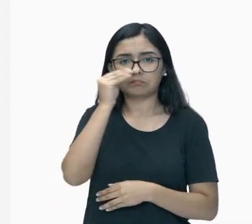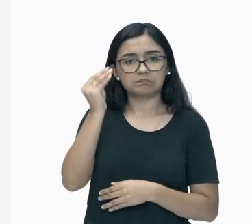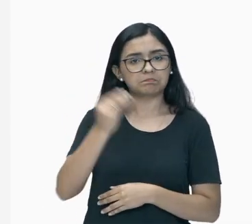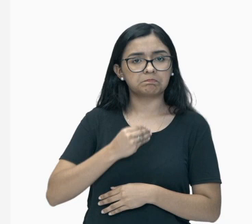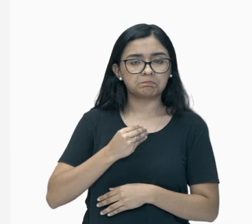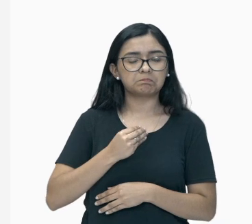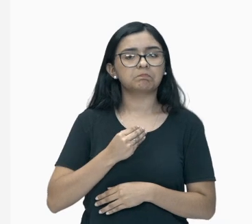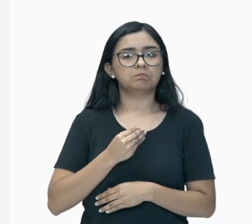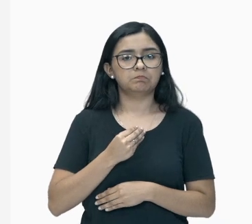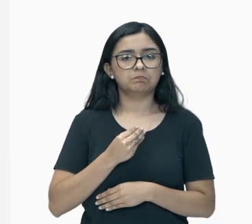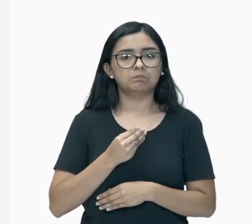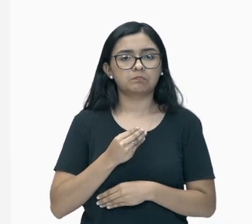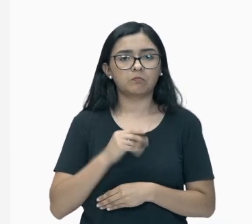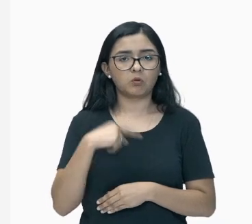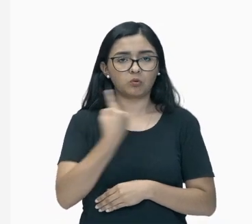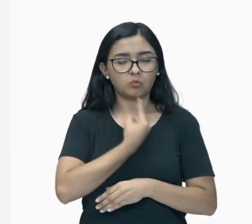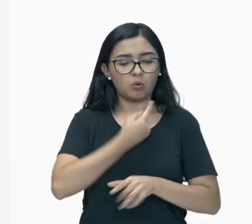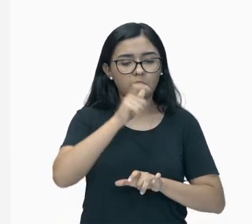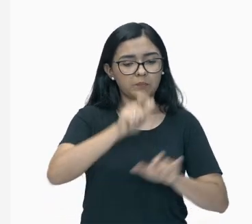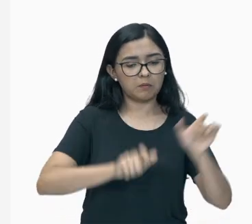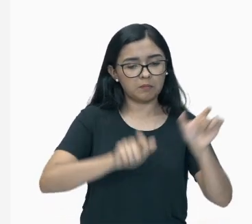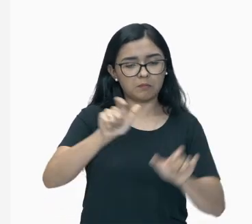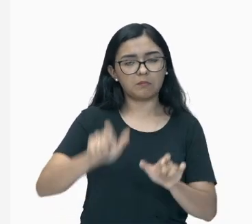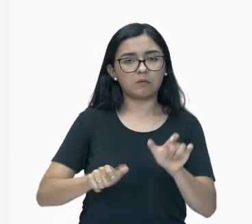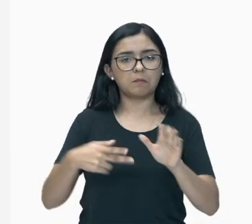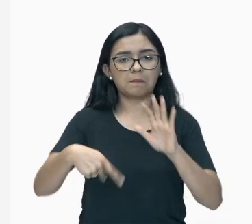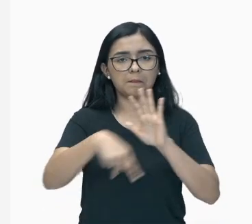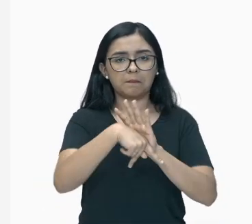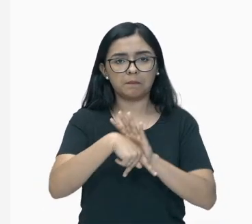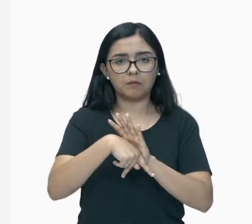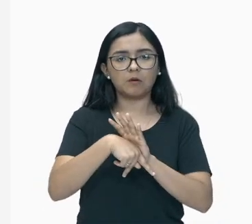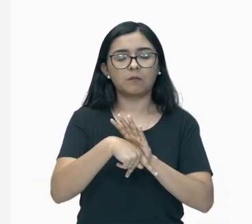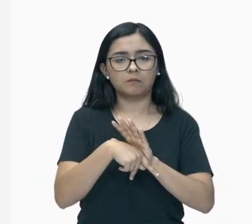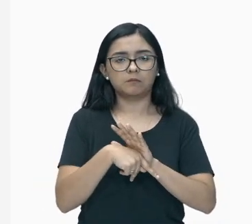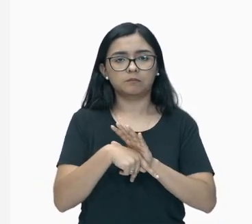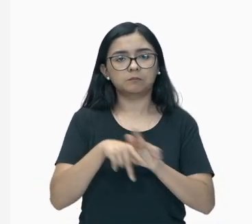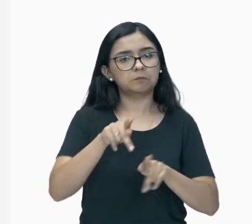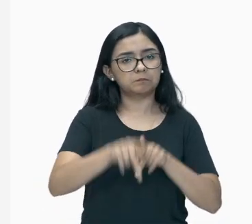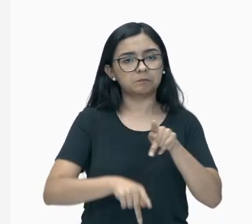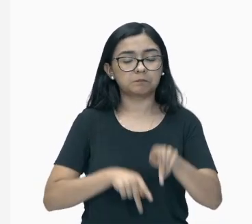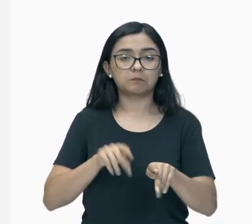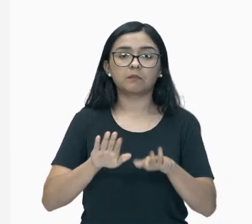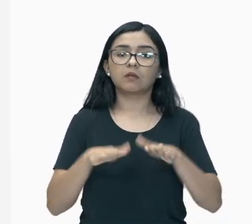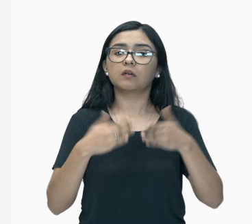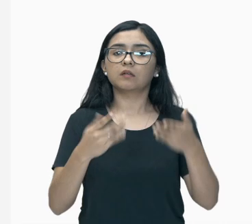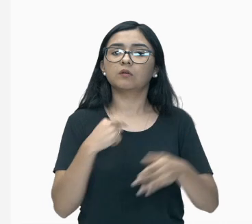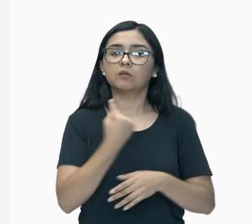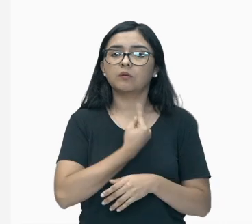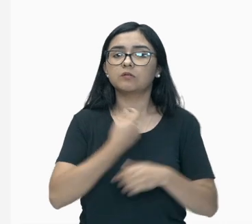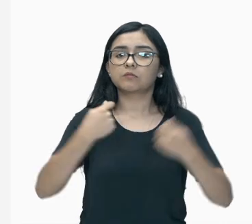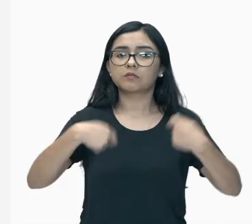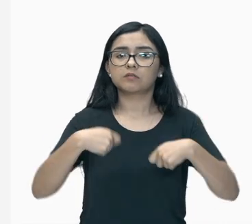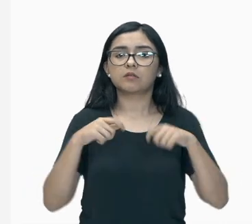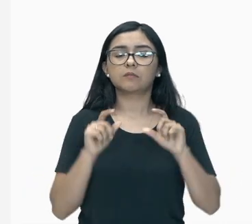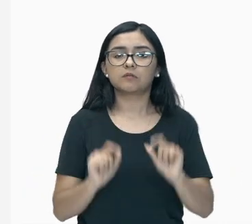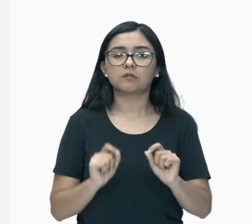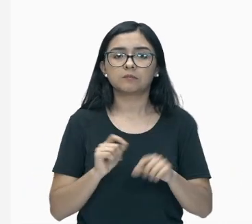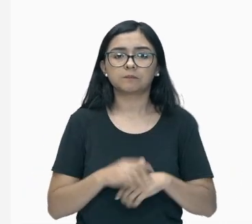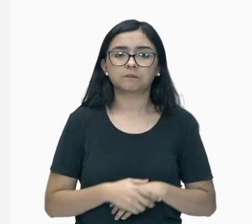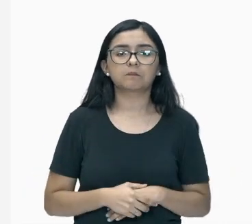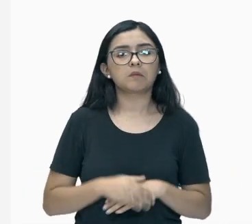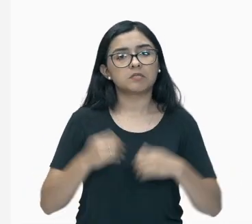ingleses, não nos trata como cidadãos. E se ela não nos trata como cidadãos, nós temos que nos